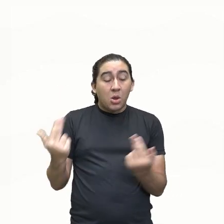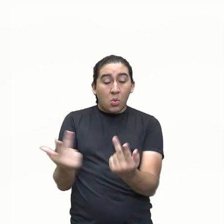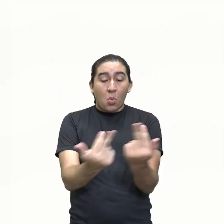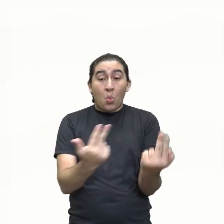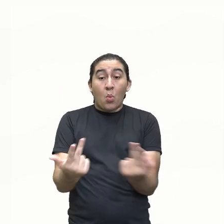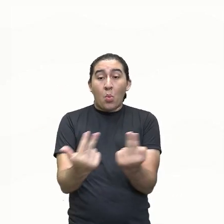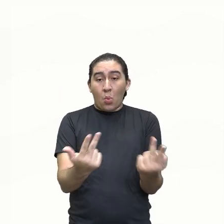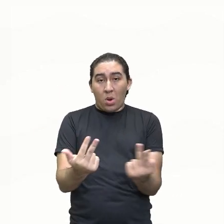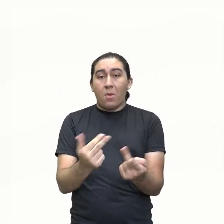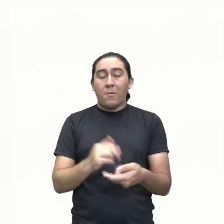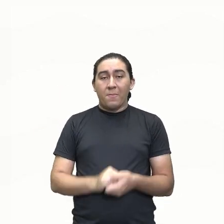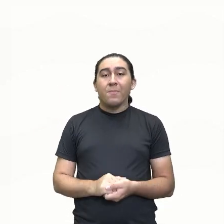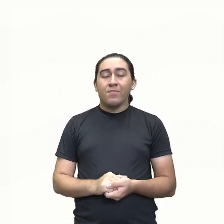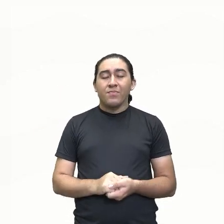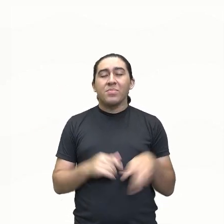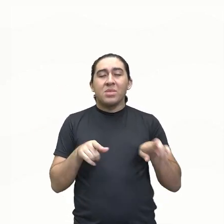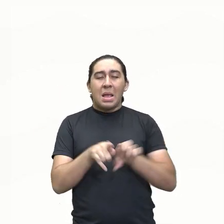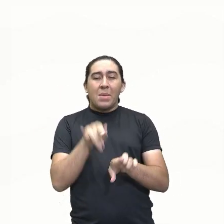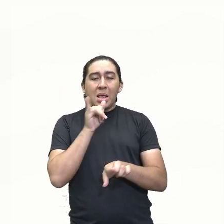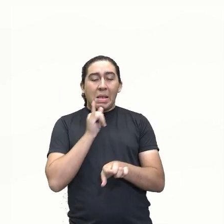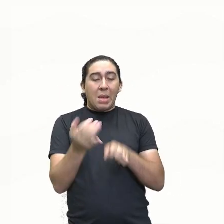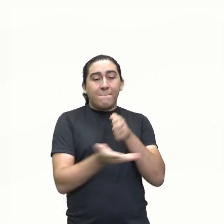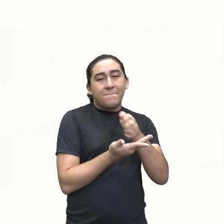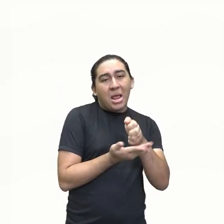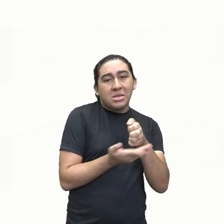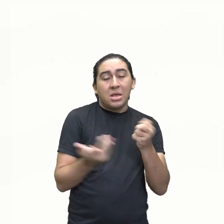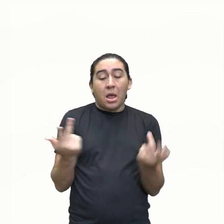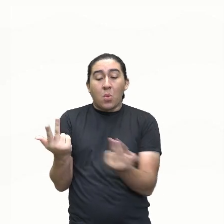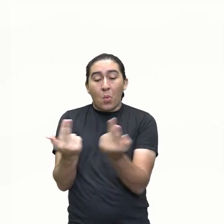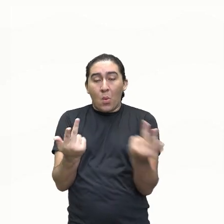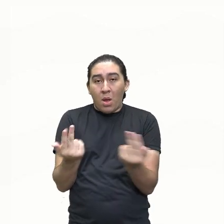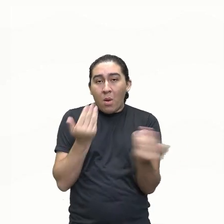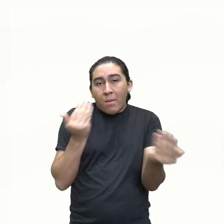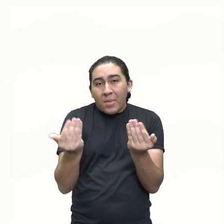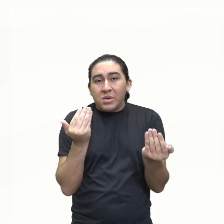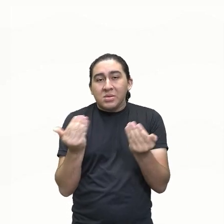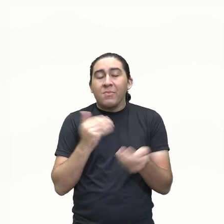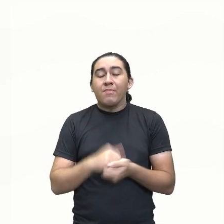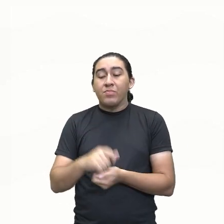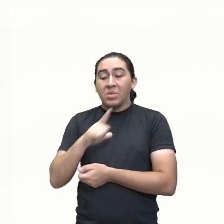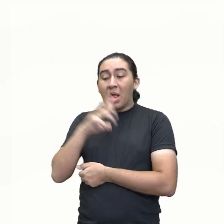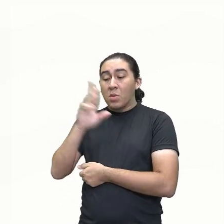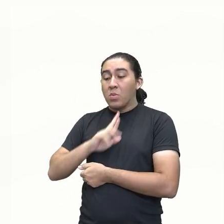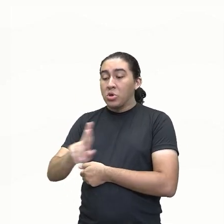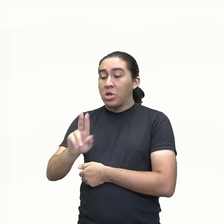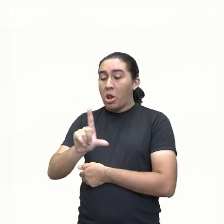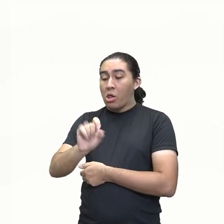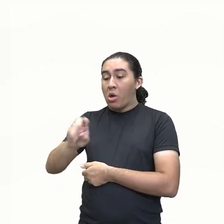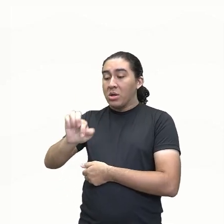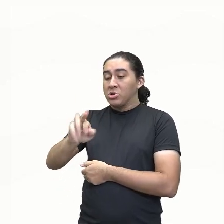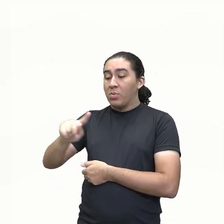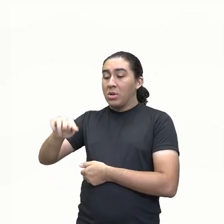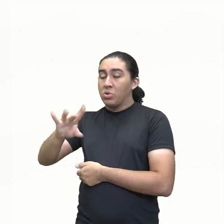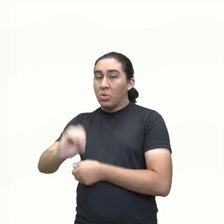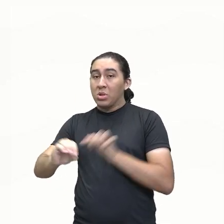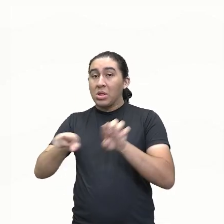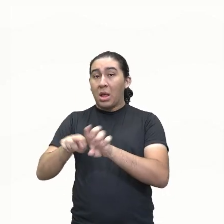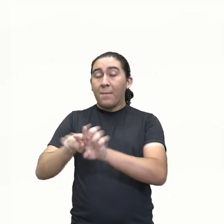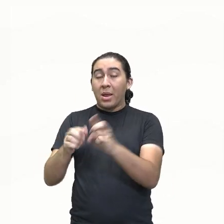igualdade em que as bases são iguais, então significa que os logaritmandos eles também